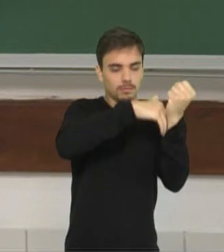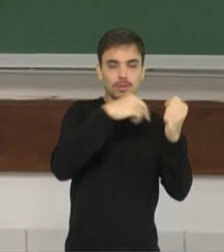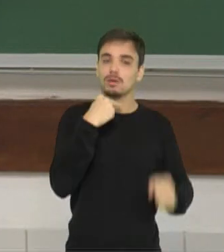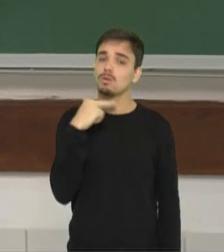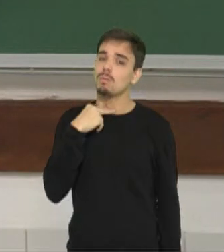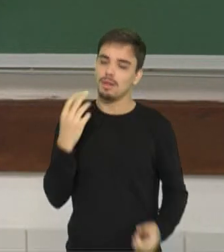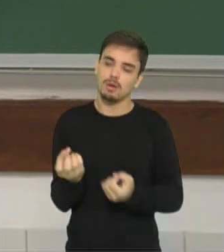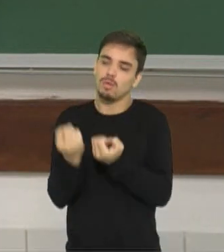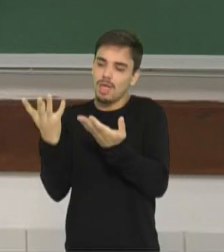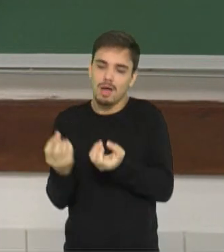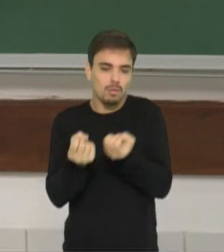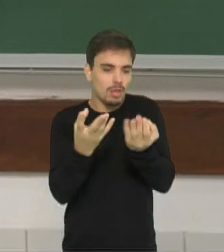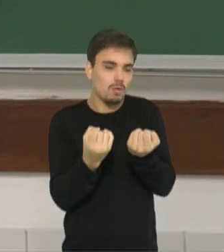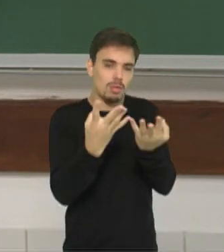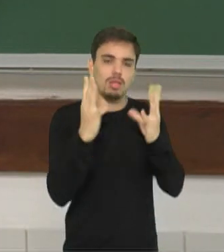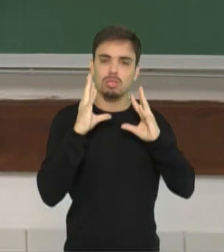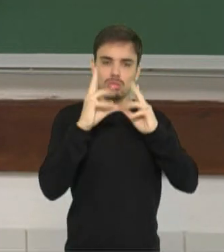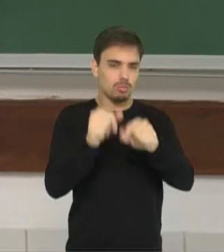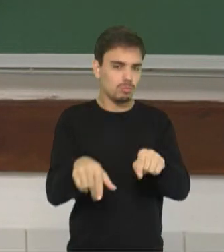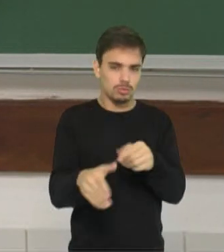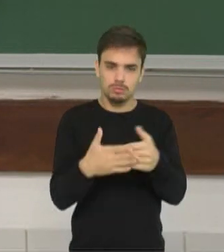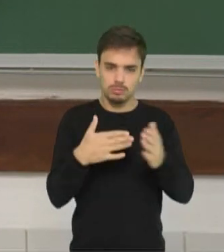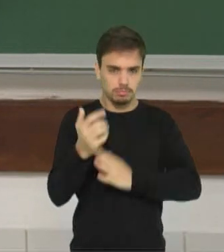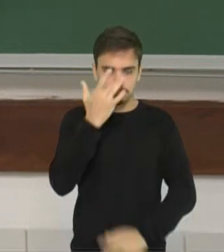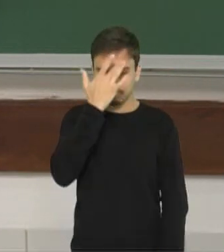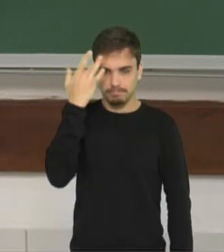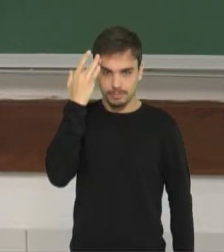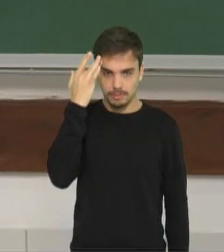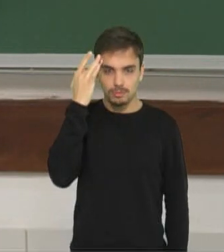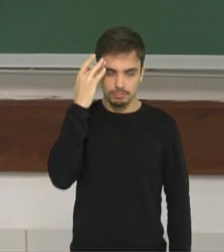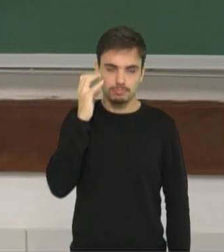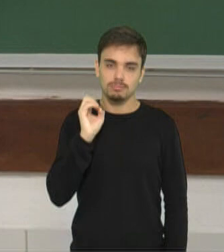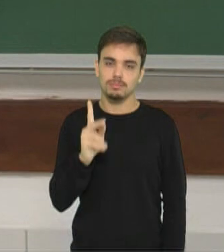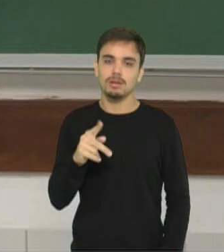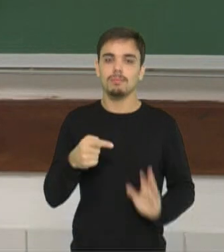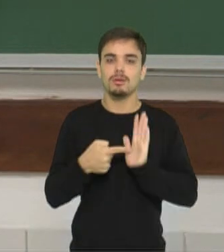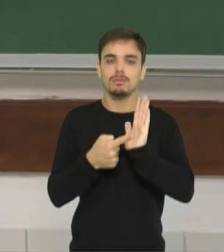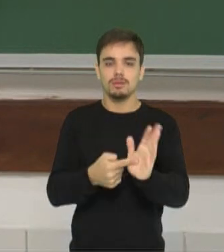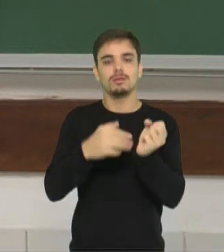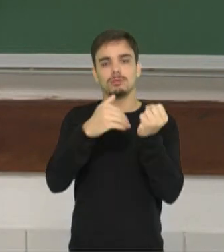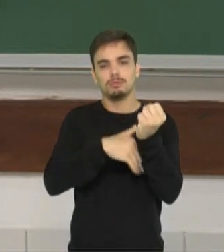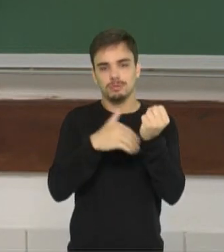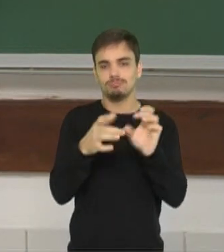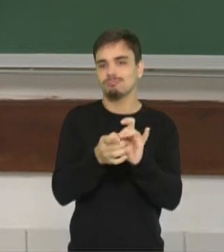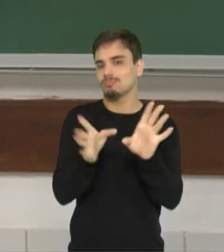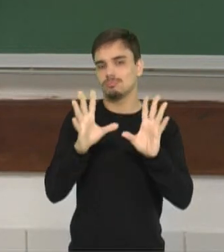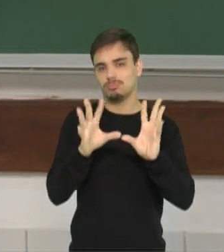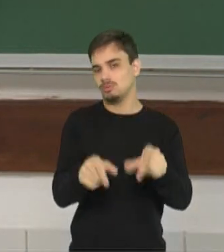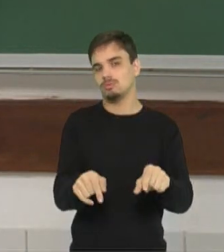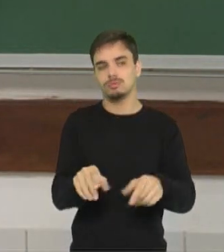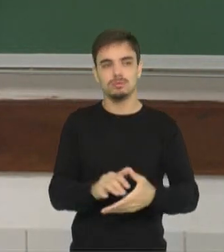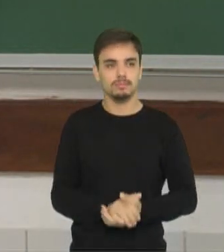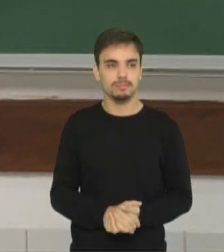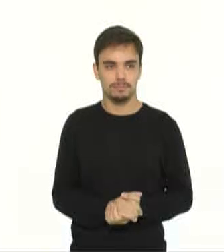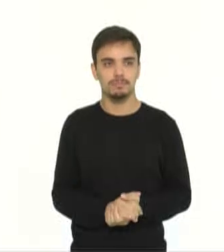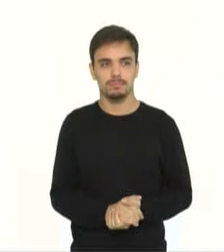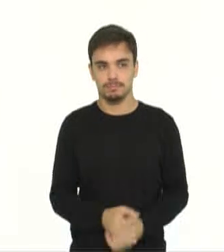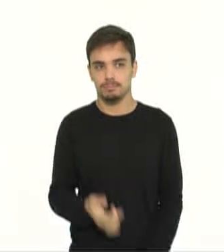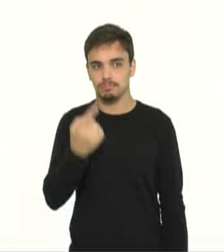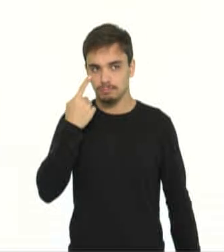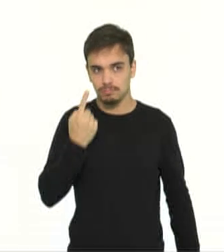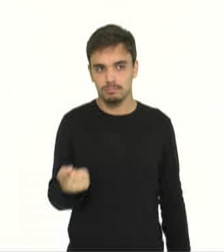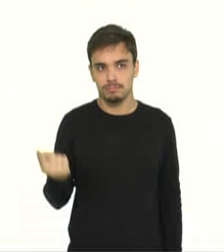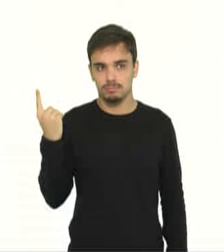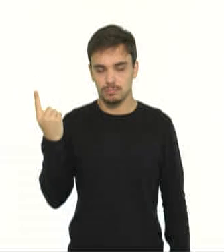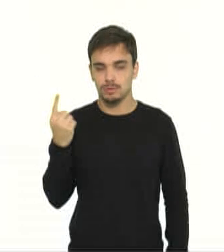sair contando a sua senha para qualquer pessoa, né, porque senão você vai estar exposto também. Continuando, never